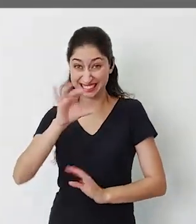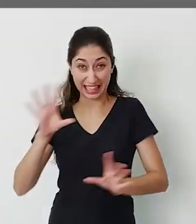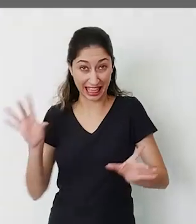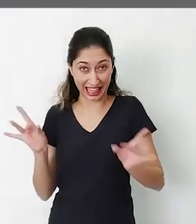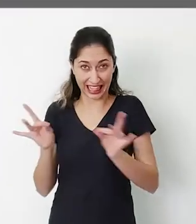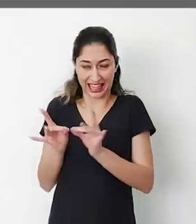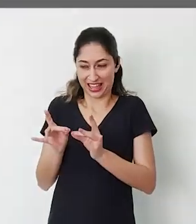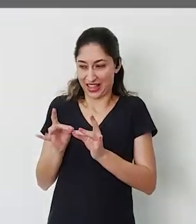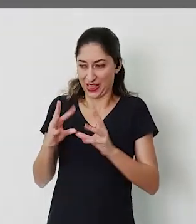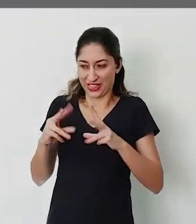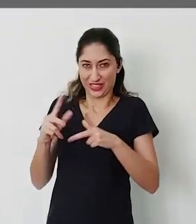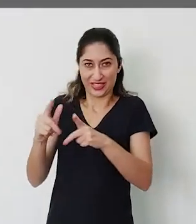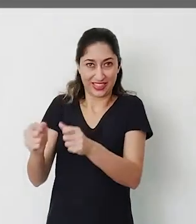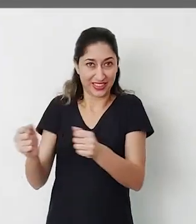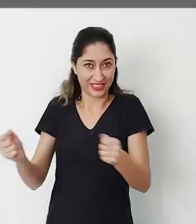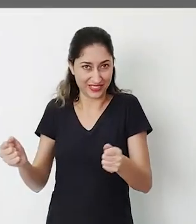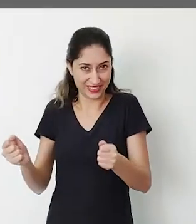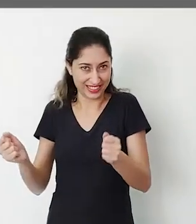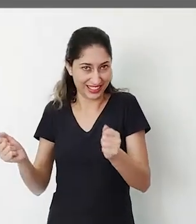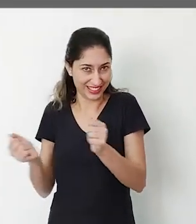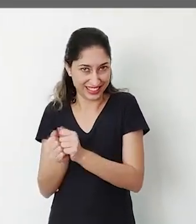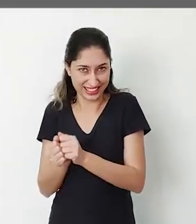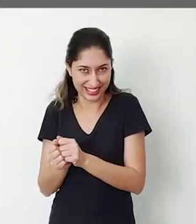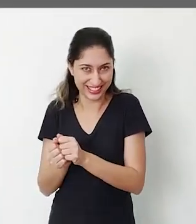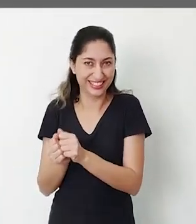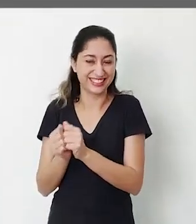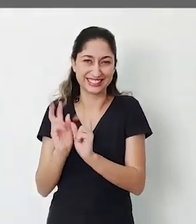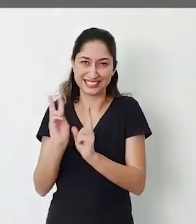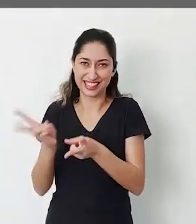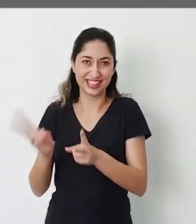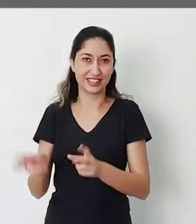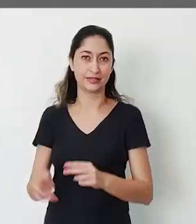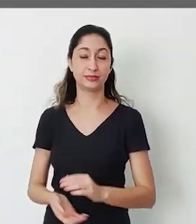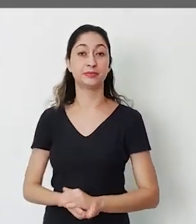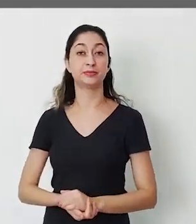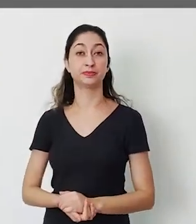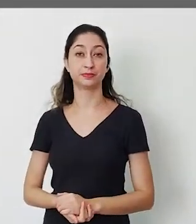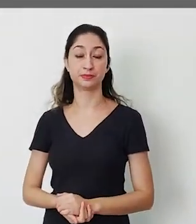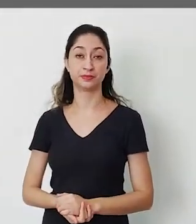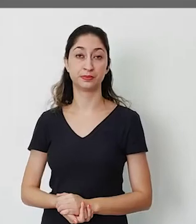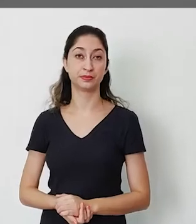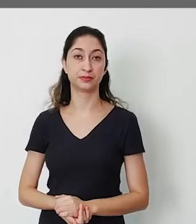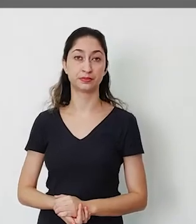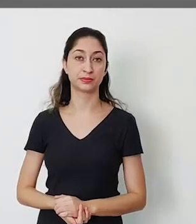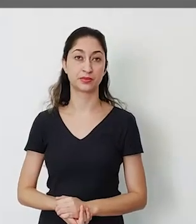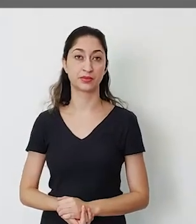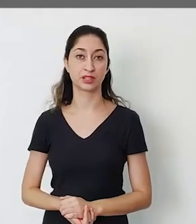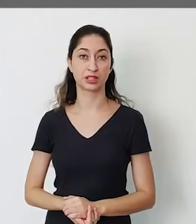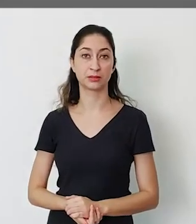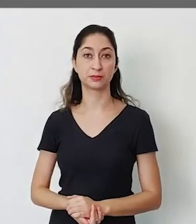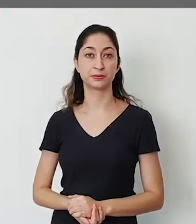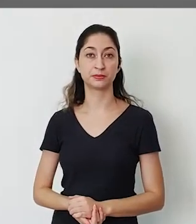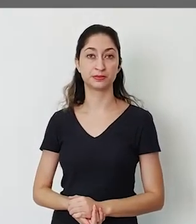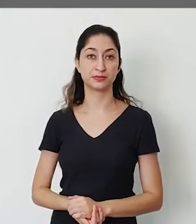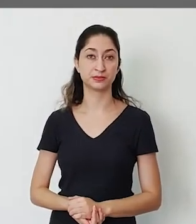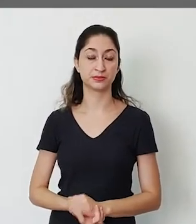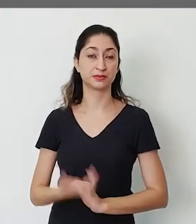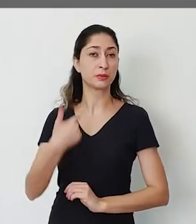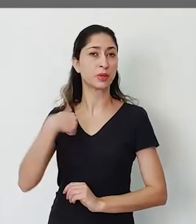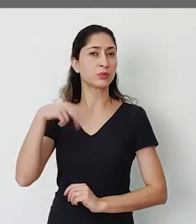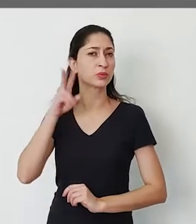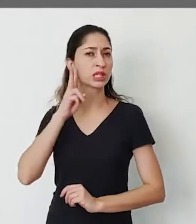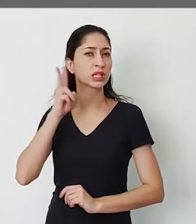E, na verdade, nessas andanças todas, né, fui conhecer esse trabalho desenvolvido com hip hop aqui no extremo